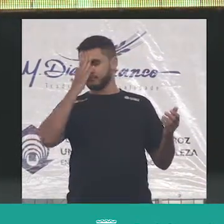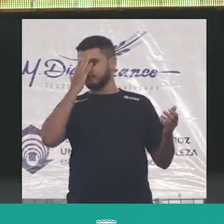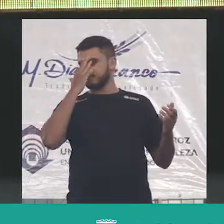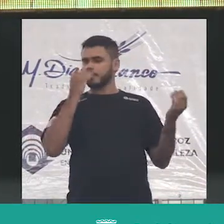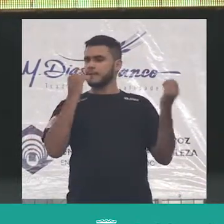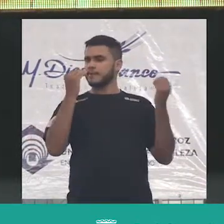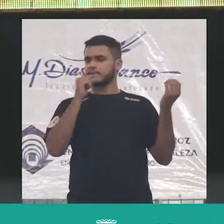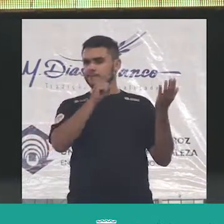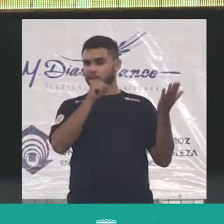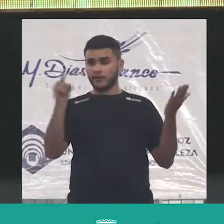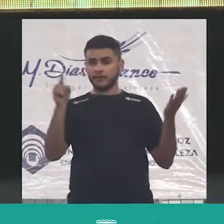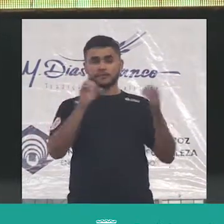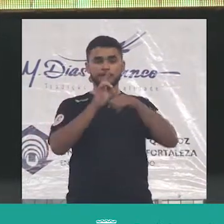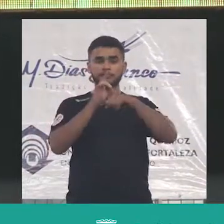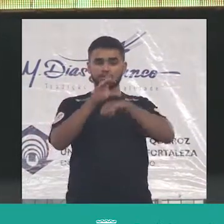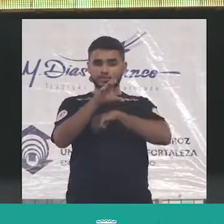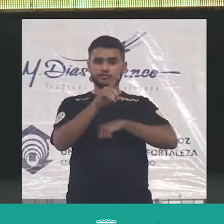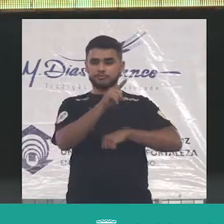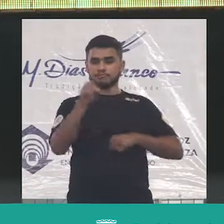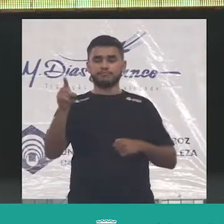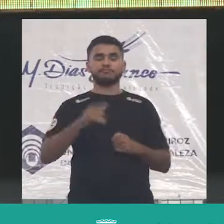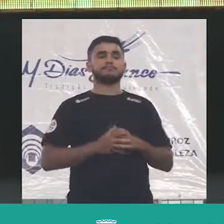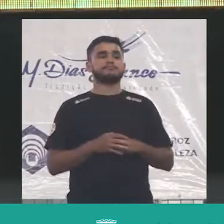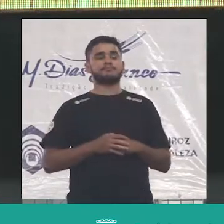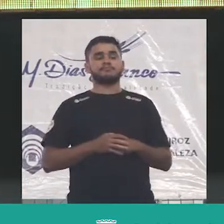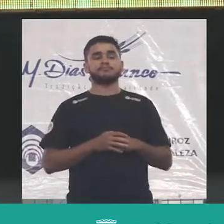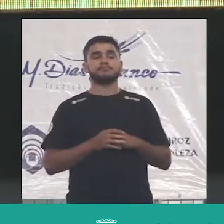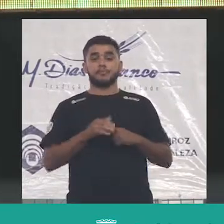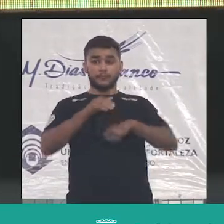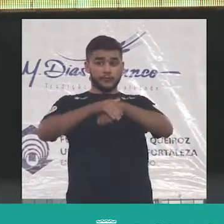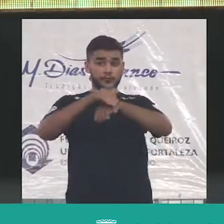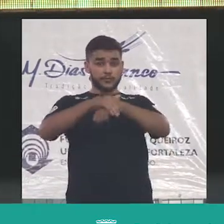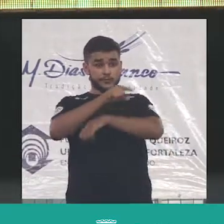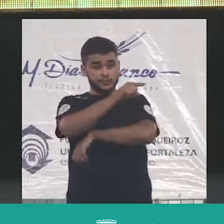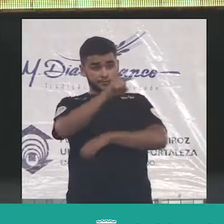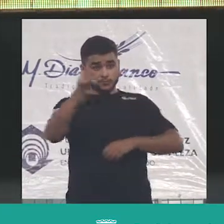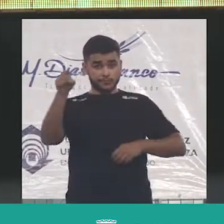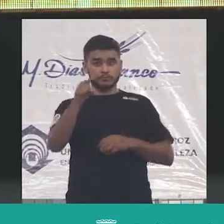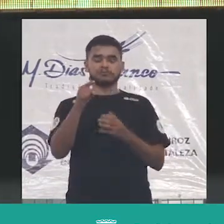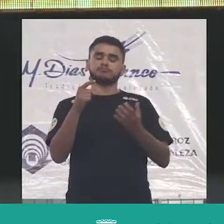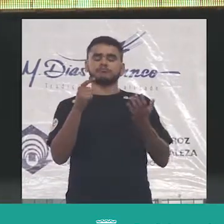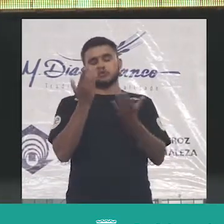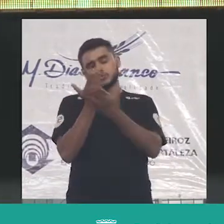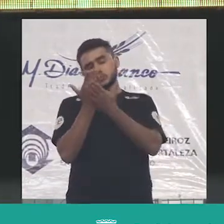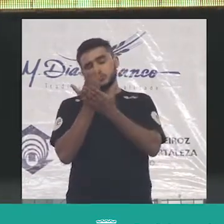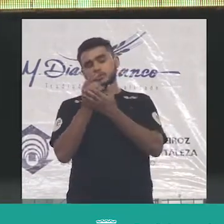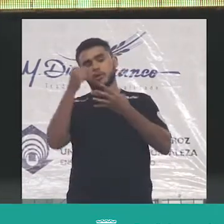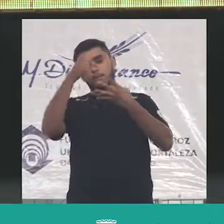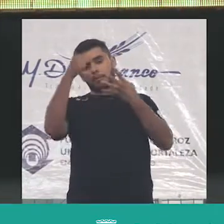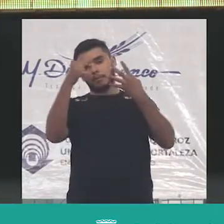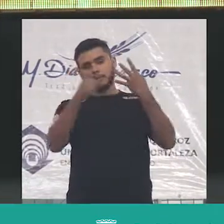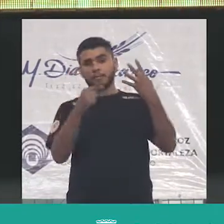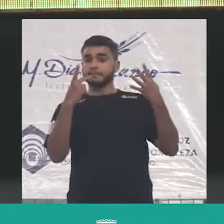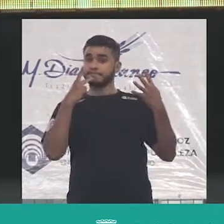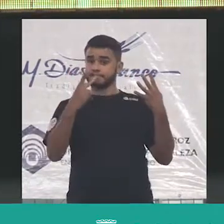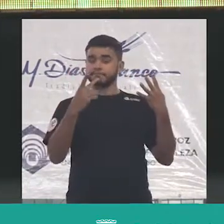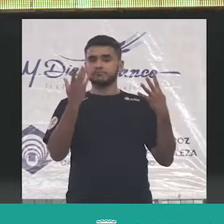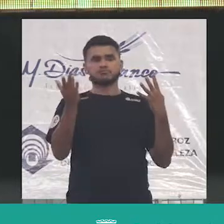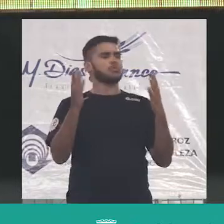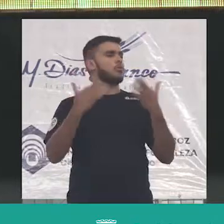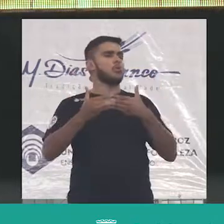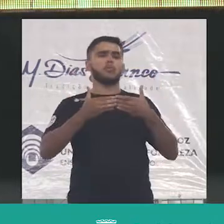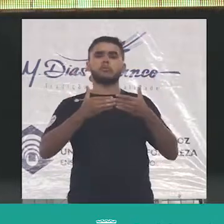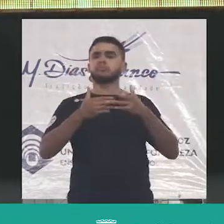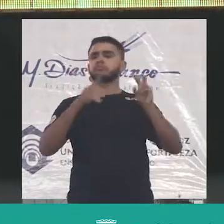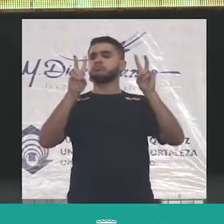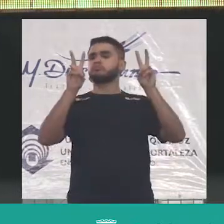vocês têm que fazer em casa, tá bom? Quando vocês estiverem estudando prismas, paralelepípedos, cilindros, qualquer figura